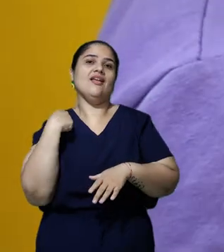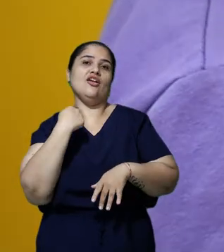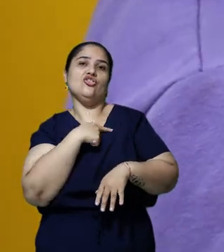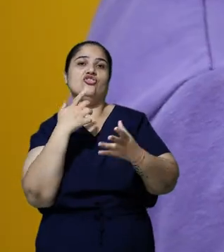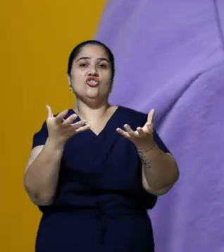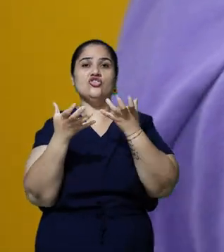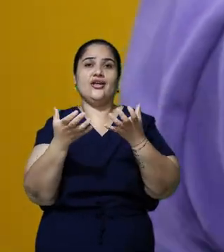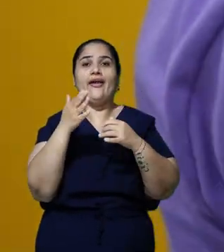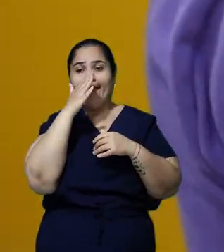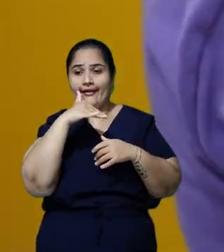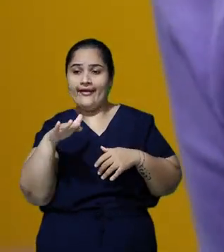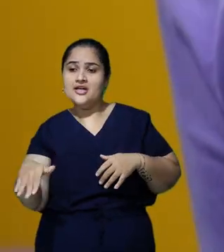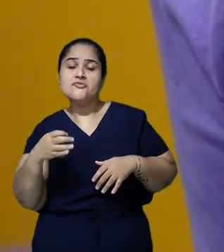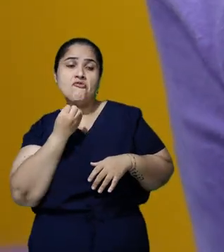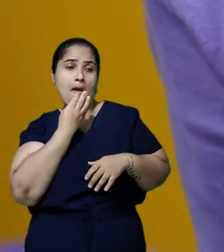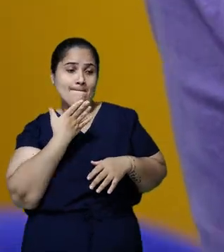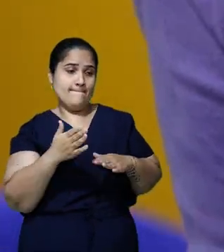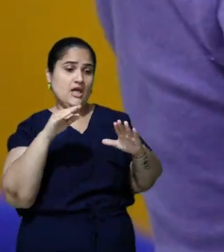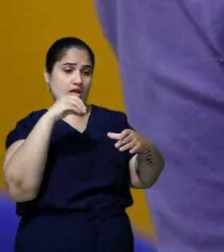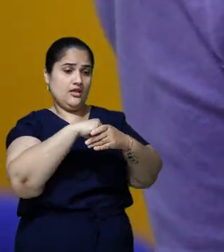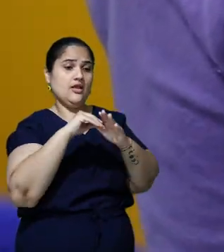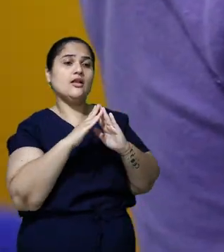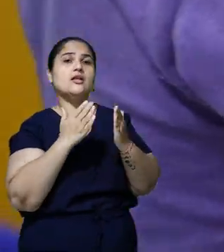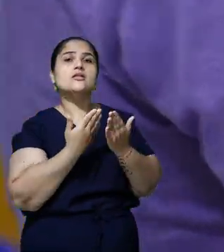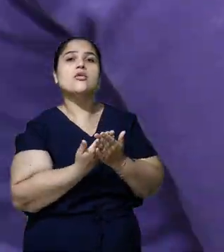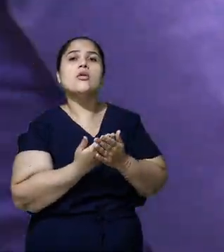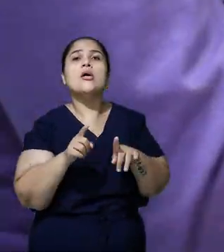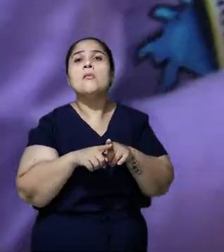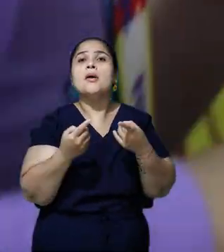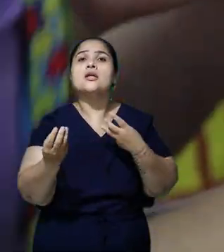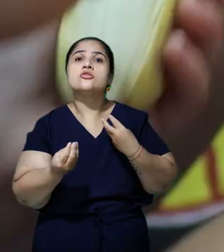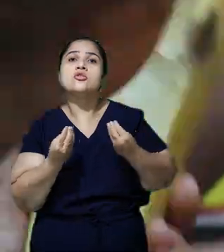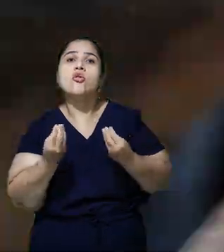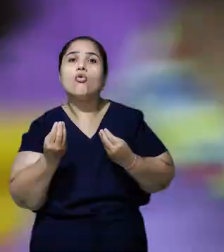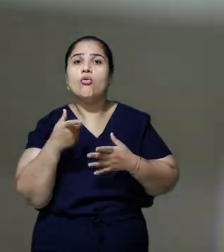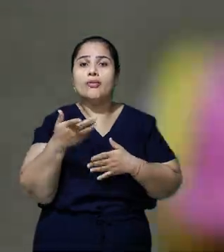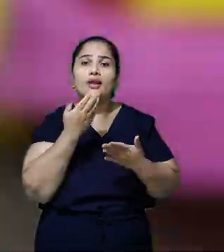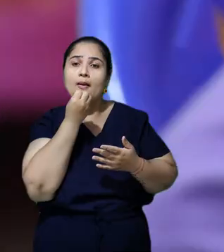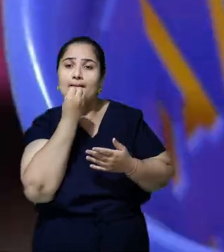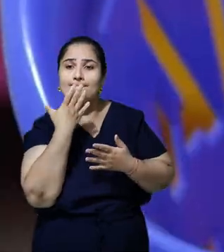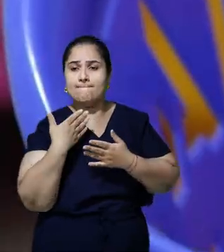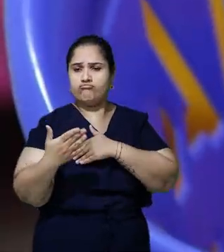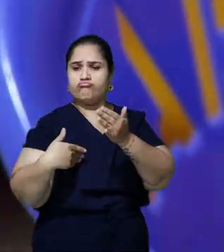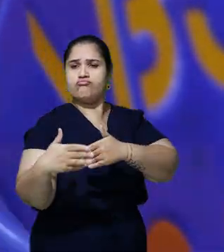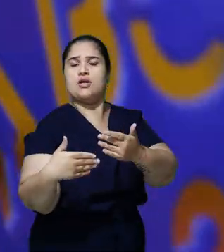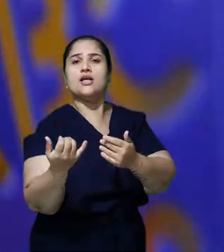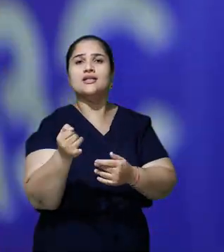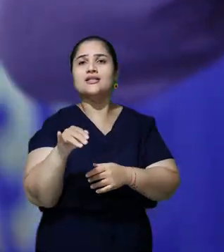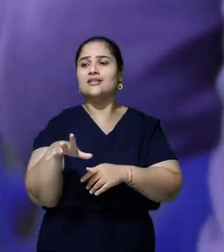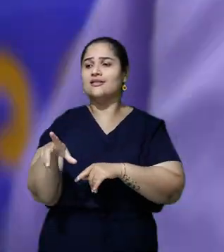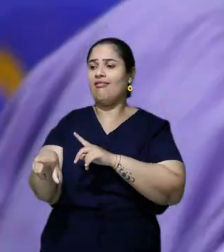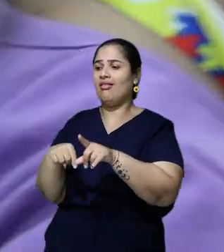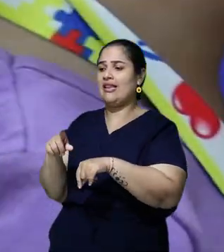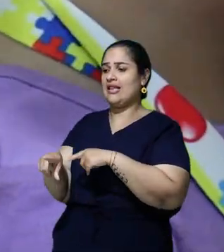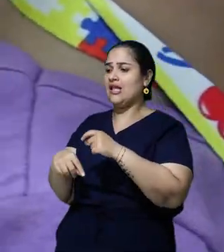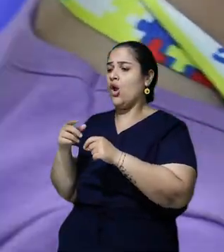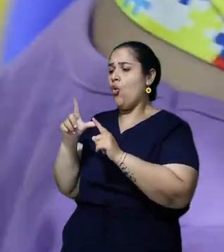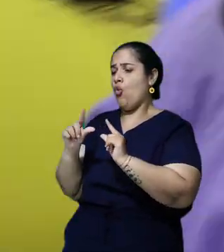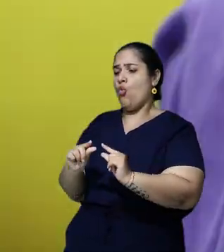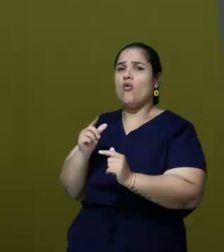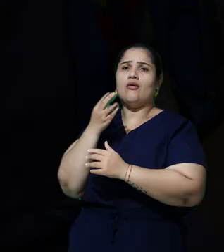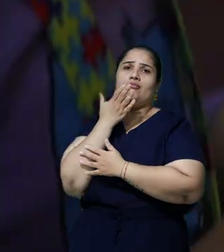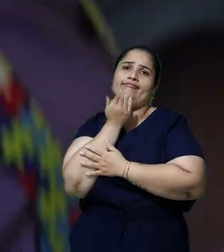bem na escola, mas como que essa criança vai bem na escola se ela tem uma seletividade alimentar que ela come pouquíssimos alimentos,